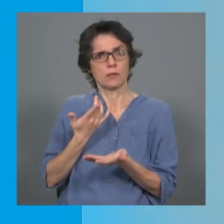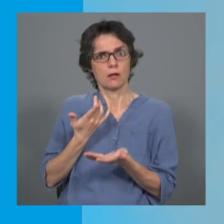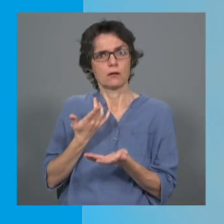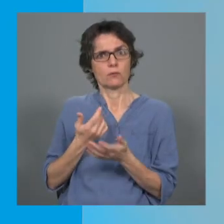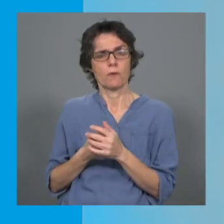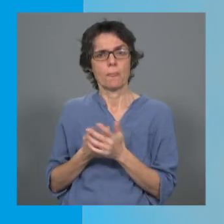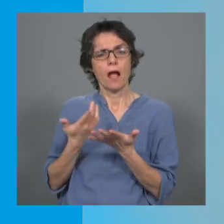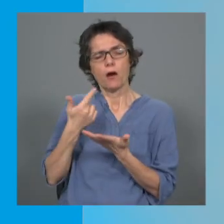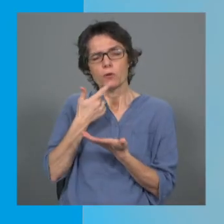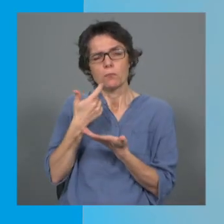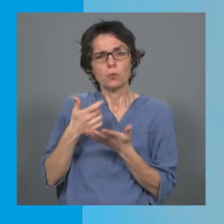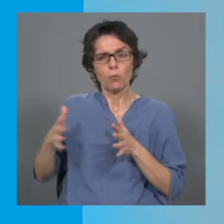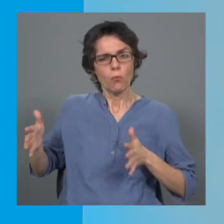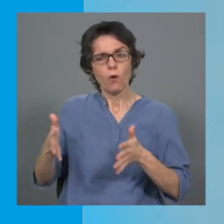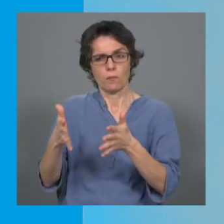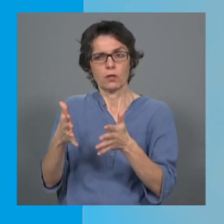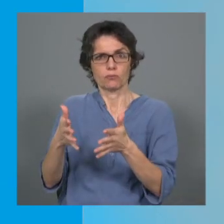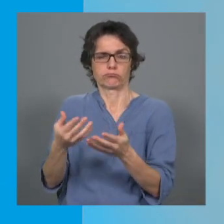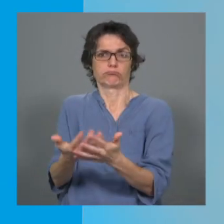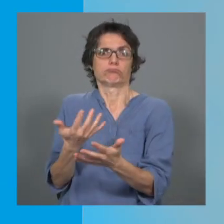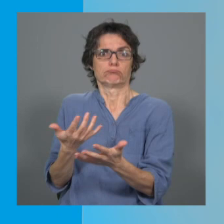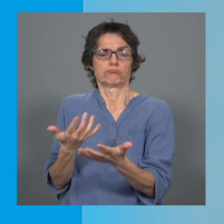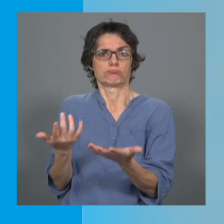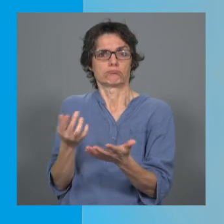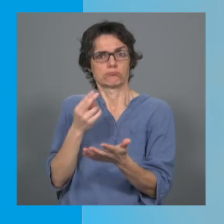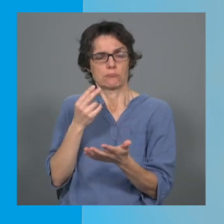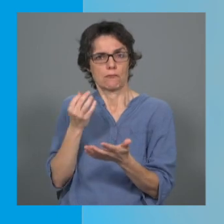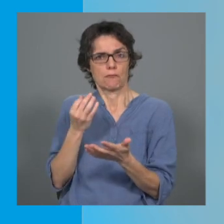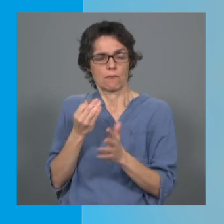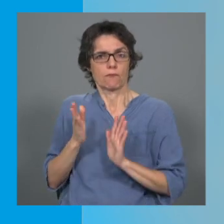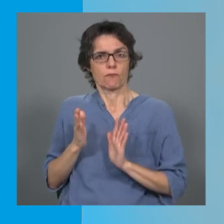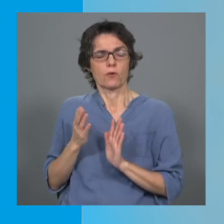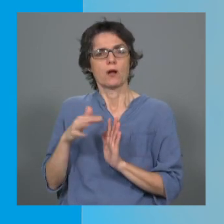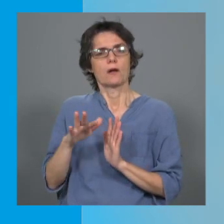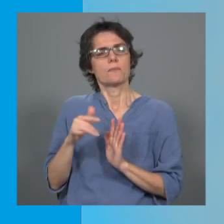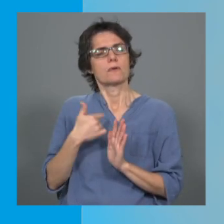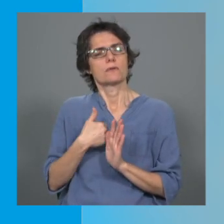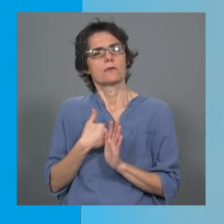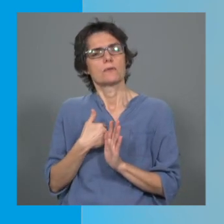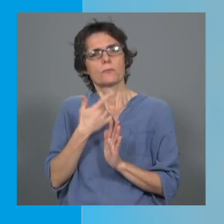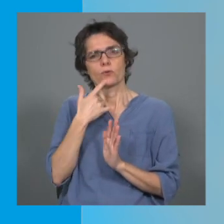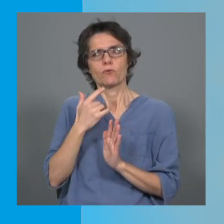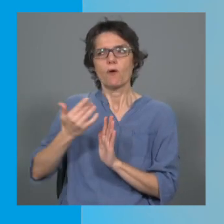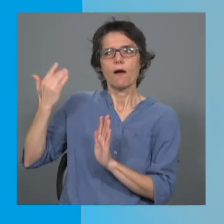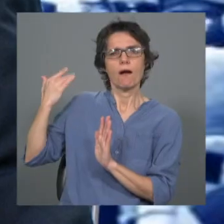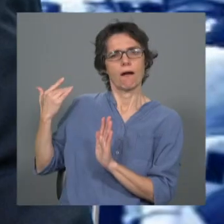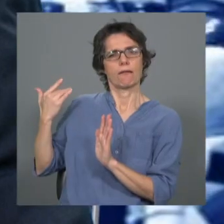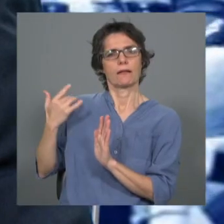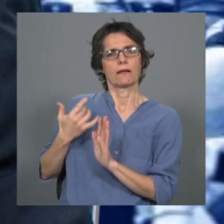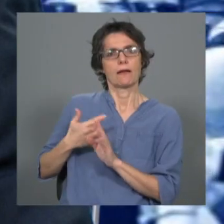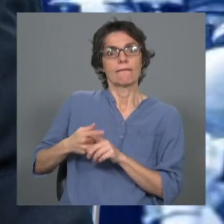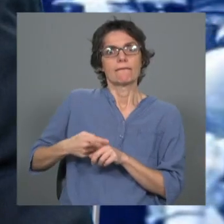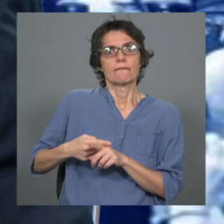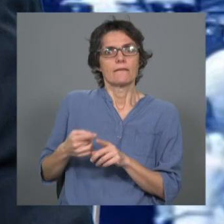Há um caminho grande que foi feito. Na altura, recorda, havia este entusiasmo, as pessoas olhavam também